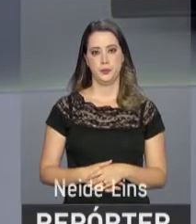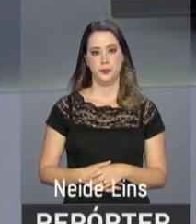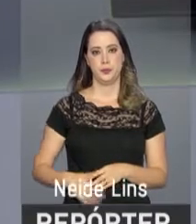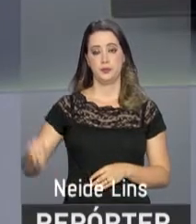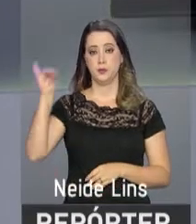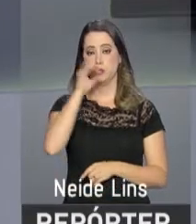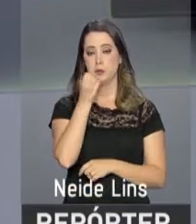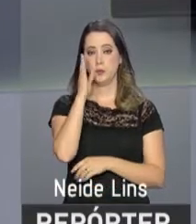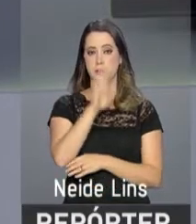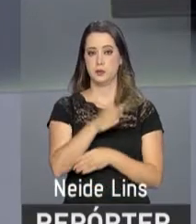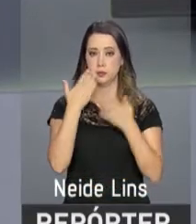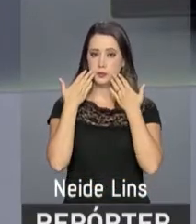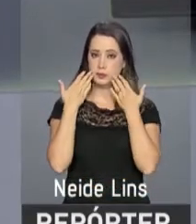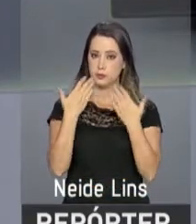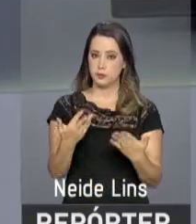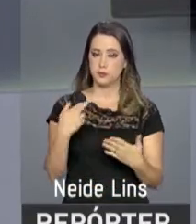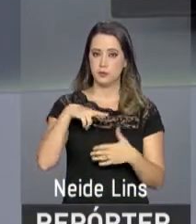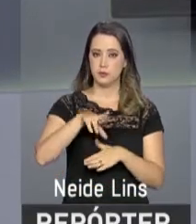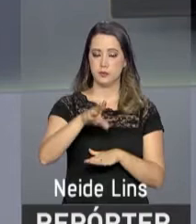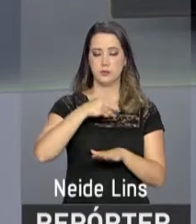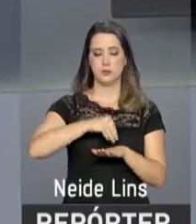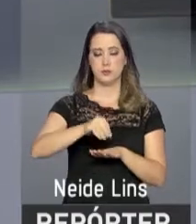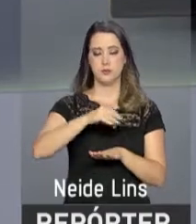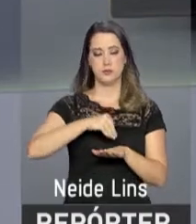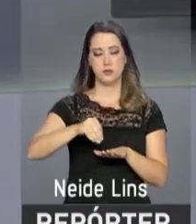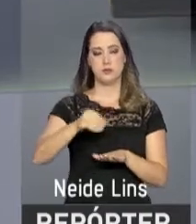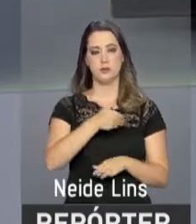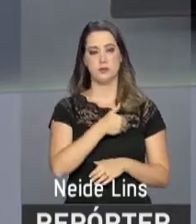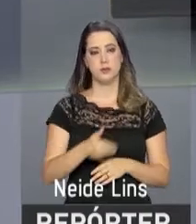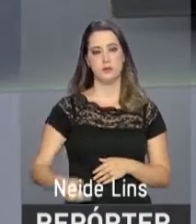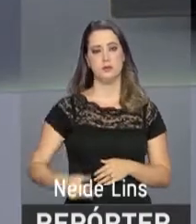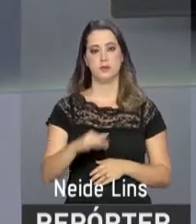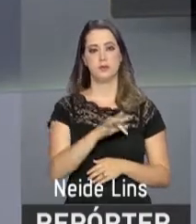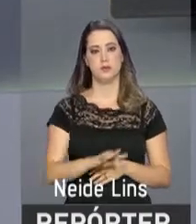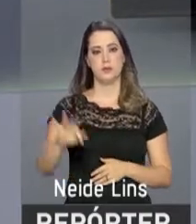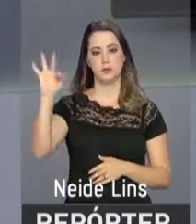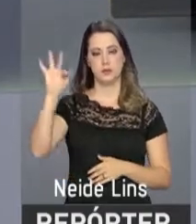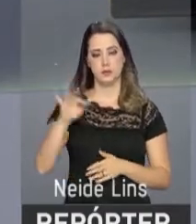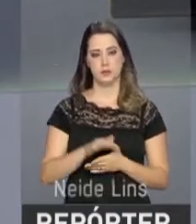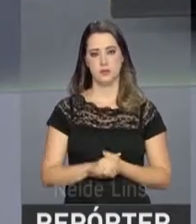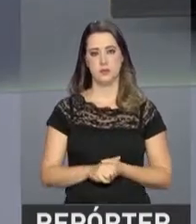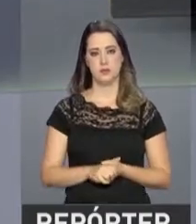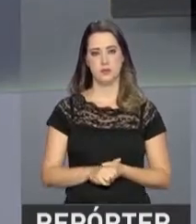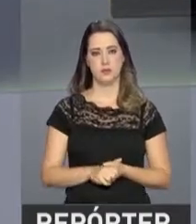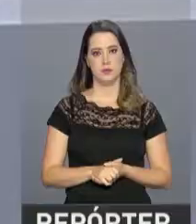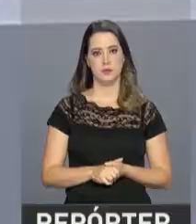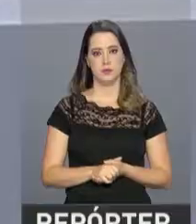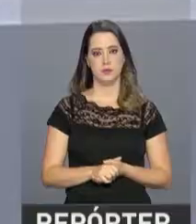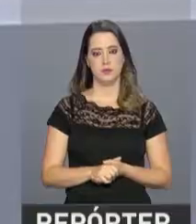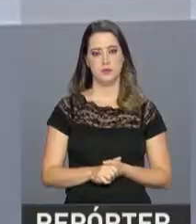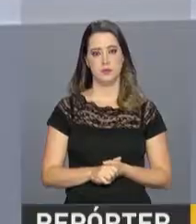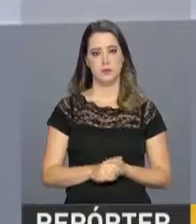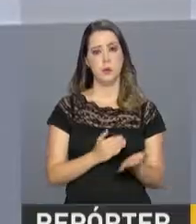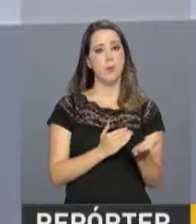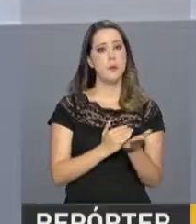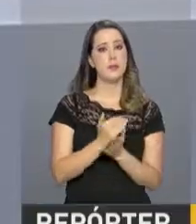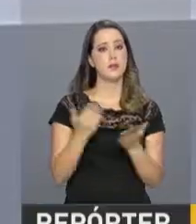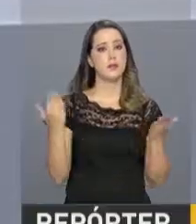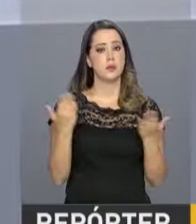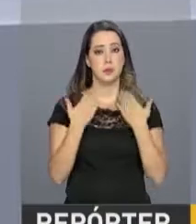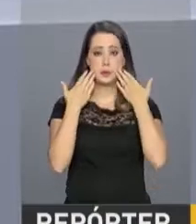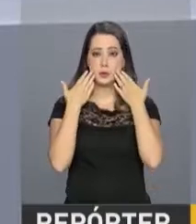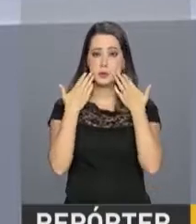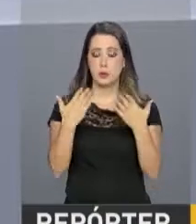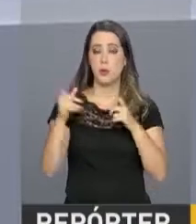Olá, boa tarde. Começa agora mais uma edição do Repórter NBR com as notícias do governo federal. A gente começa